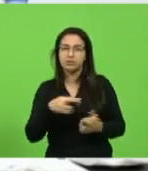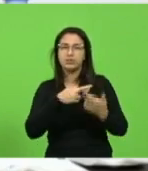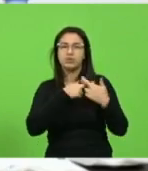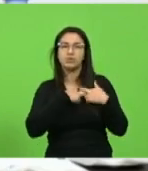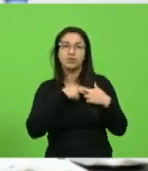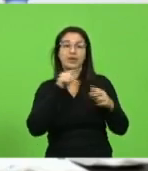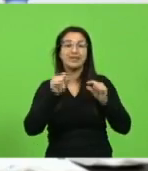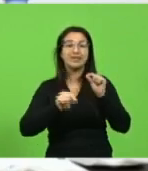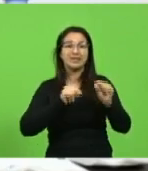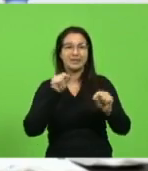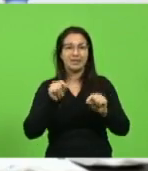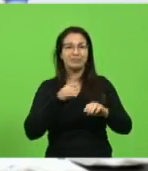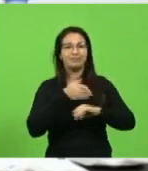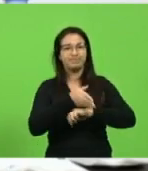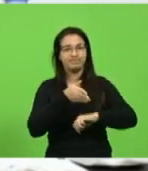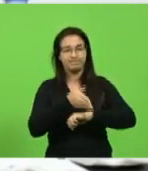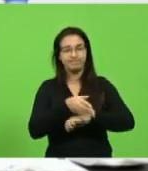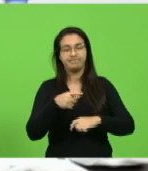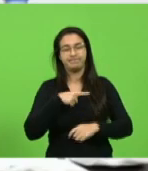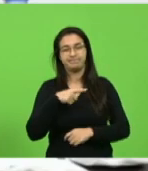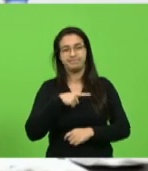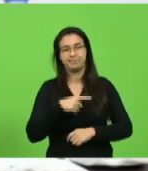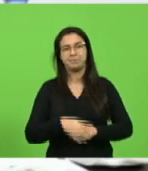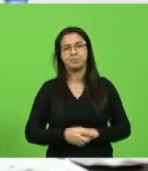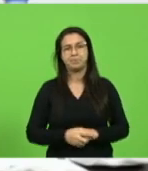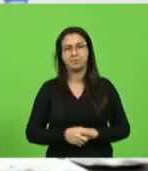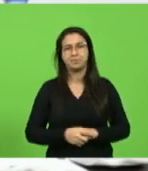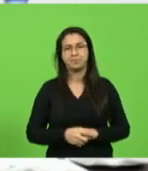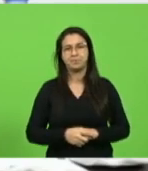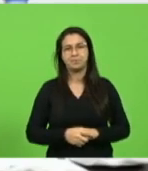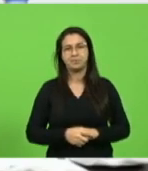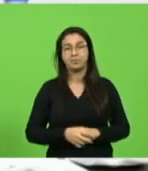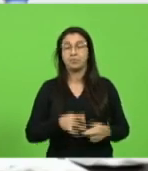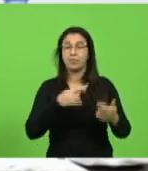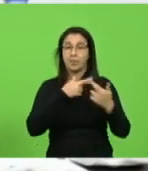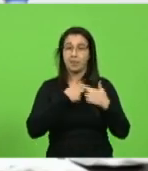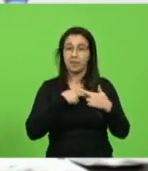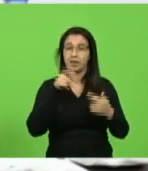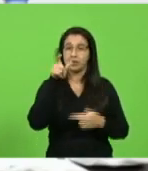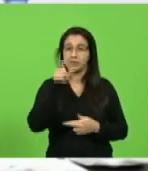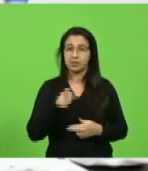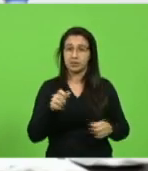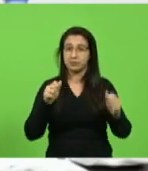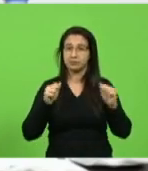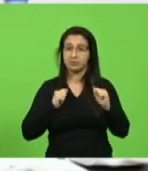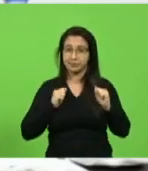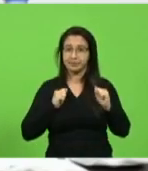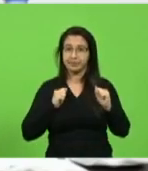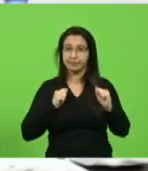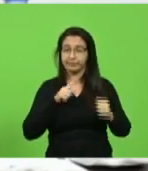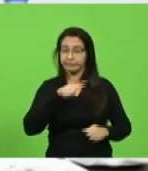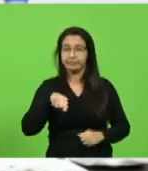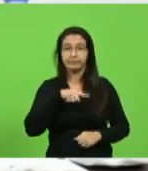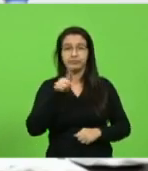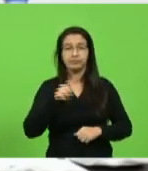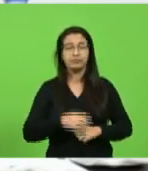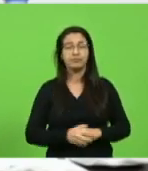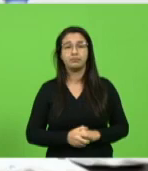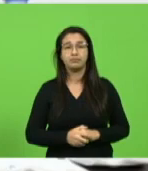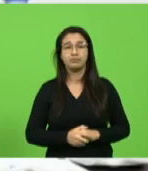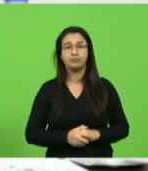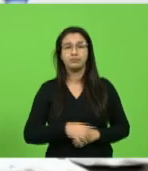envolvidos condutas que reduz dariam na responsabilidade do denunciado por omissão deveria ainda ter ordenado